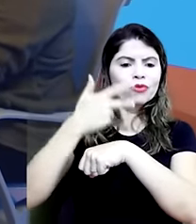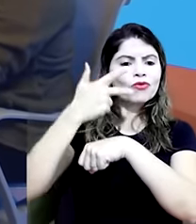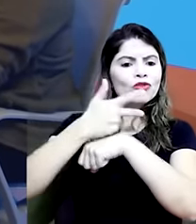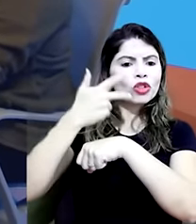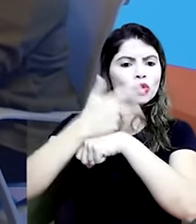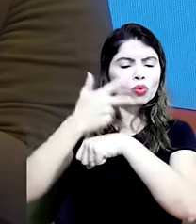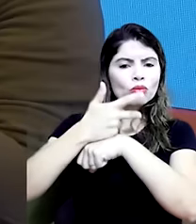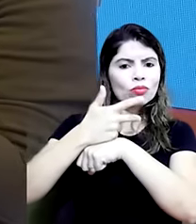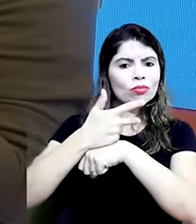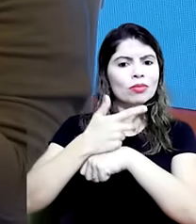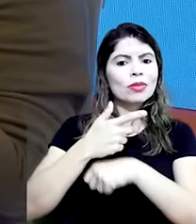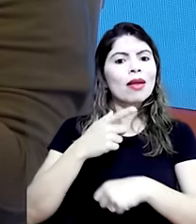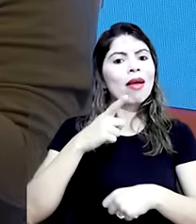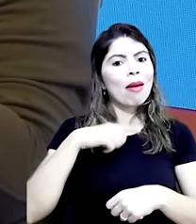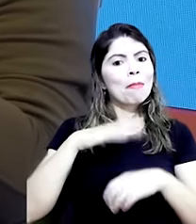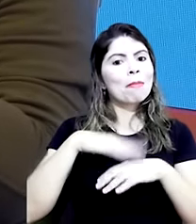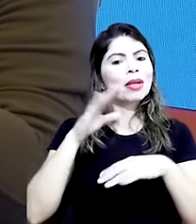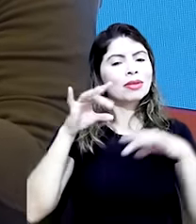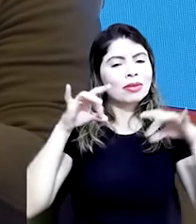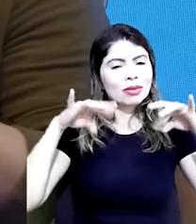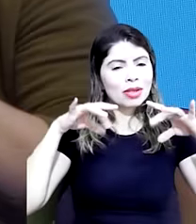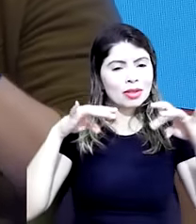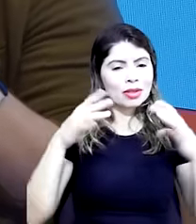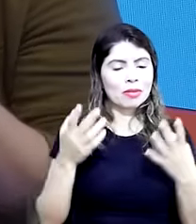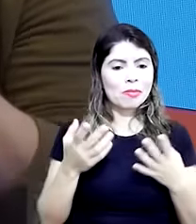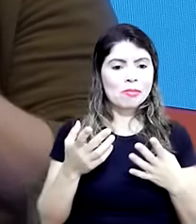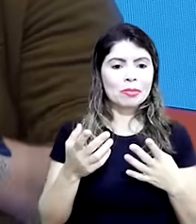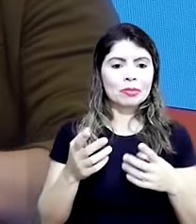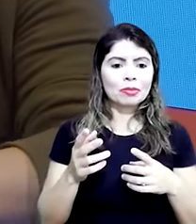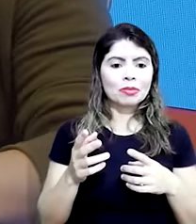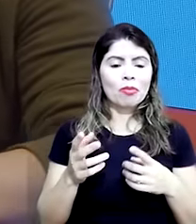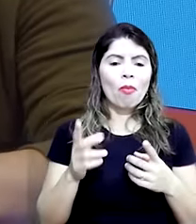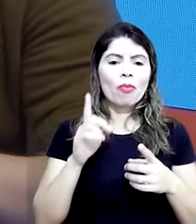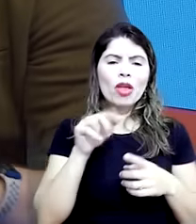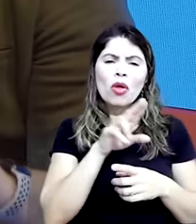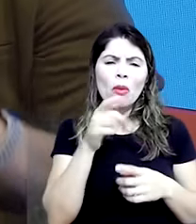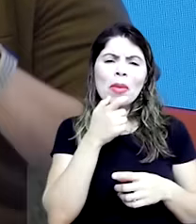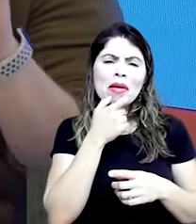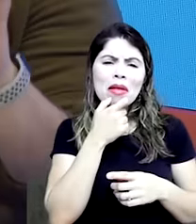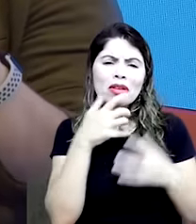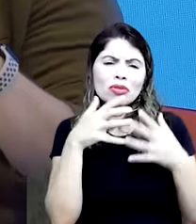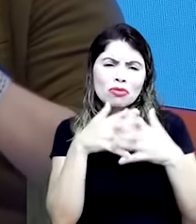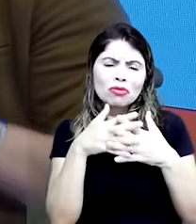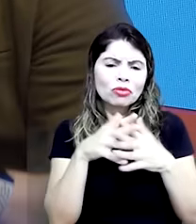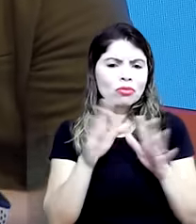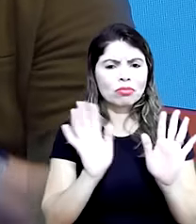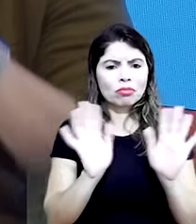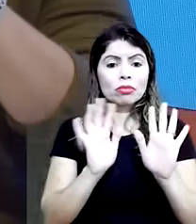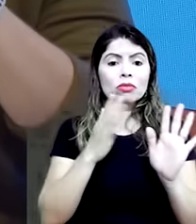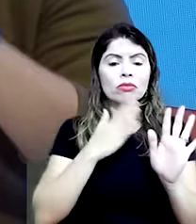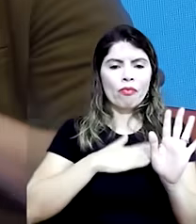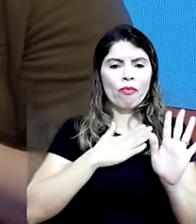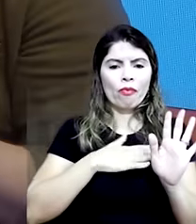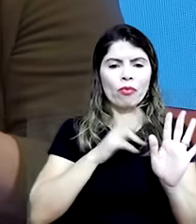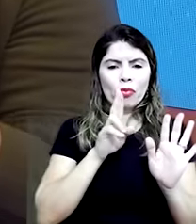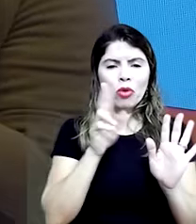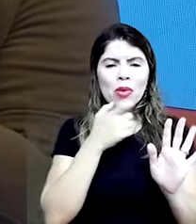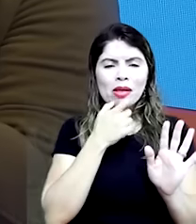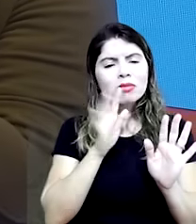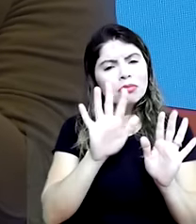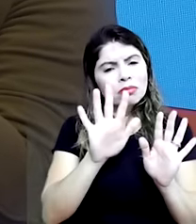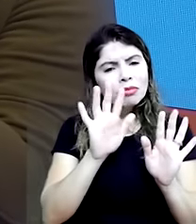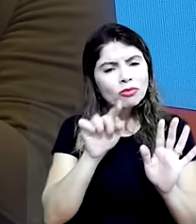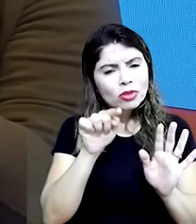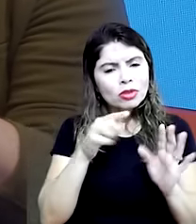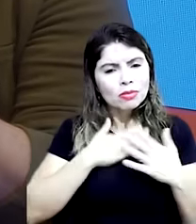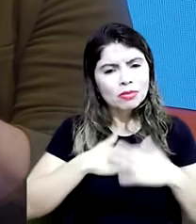tem uma questão mais técnica com nomes o pessoal vai falar nossa mas é nome em inglês vai ficar confuso não fica tranquilo fica tranquilo Olha só então